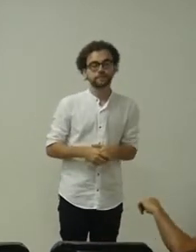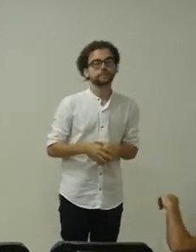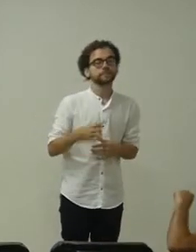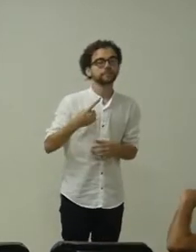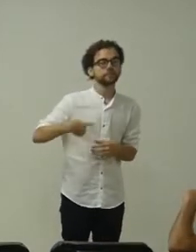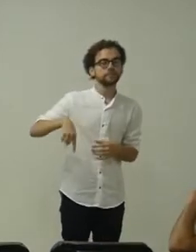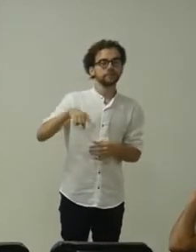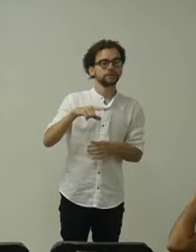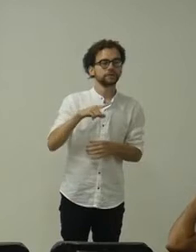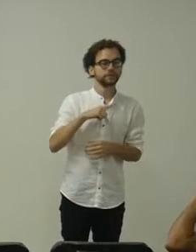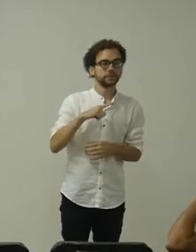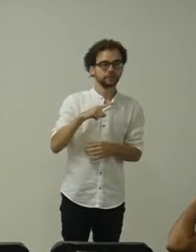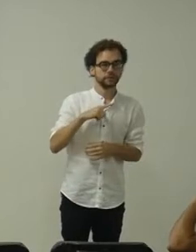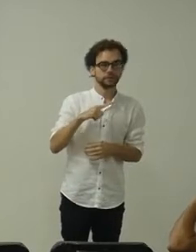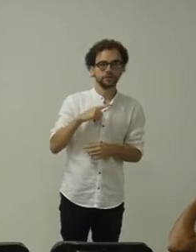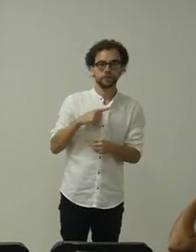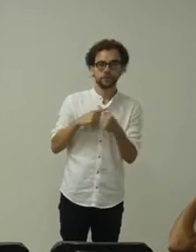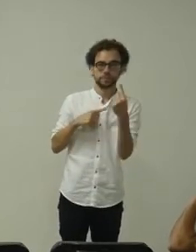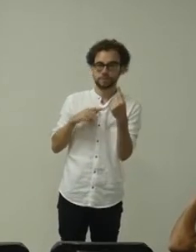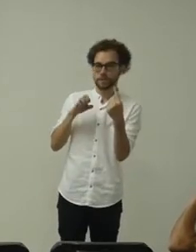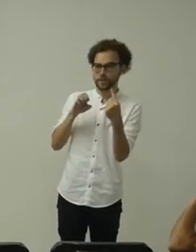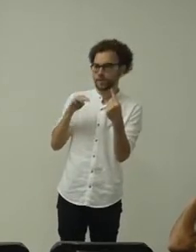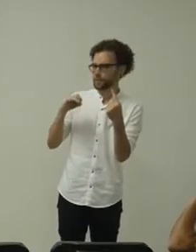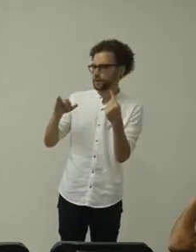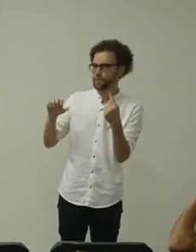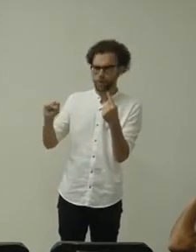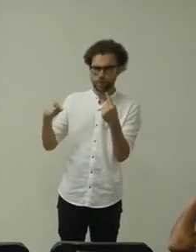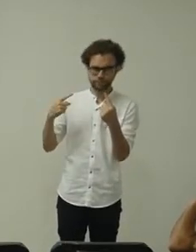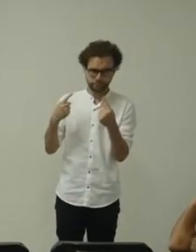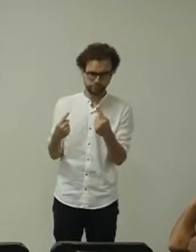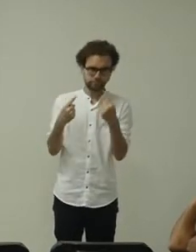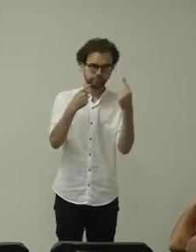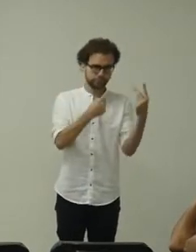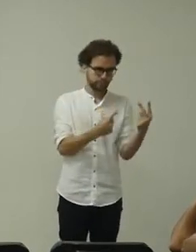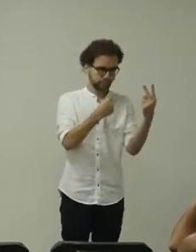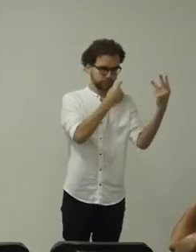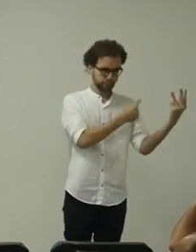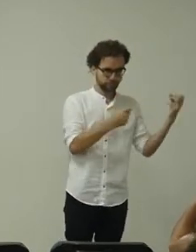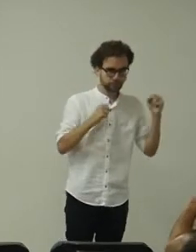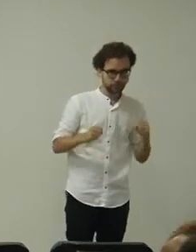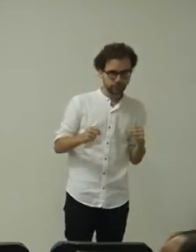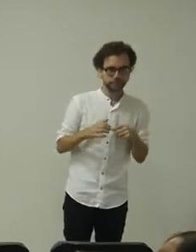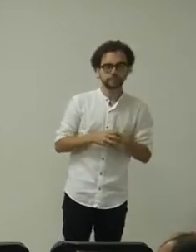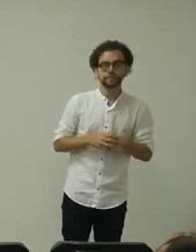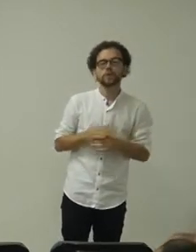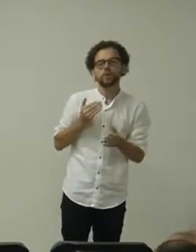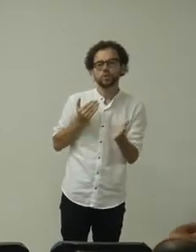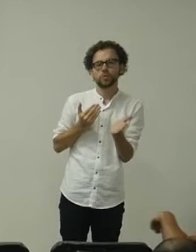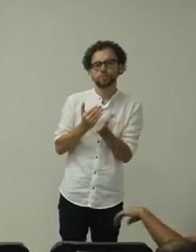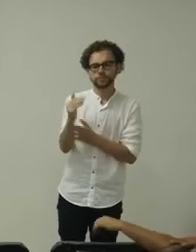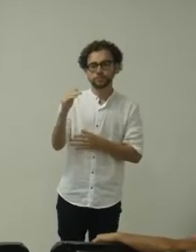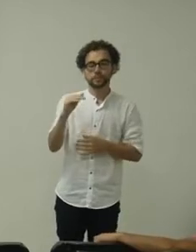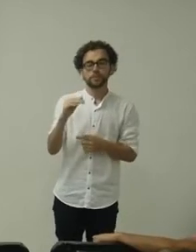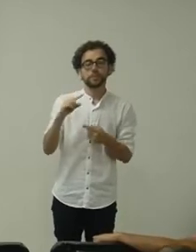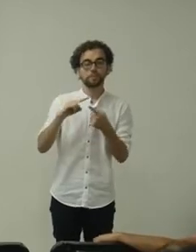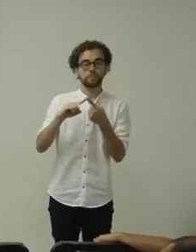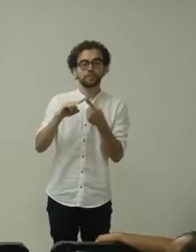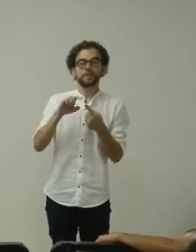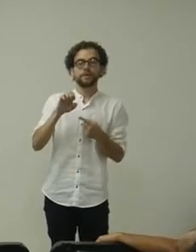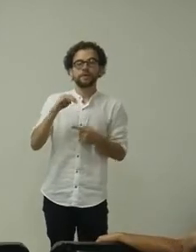Nós temos uma para a Emily. Quer nessa ordem que estava aqui? Ok, ok. Então, vamos começar com uma para a